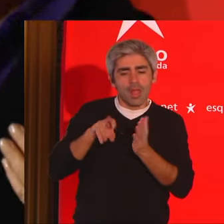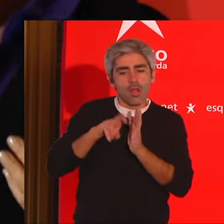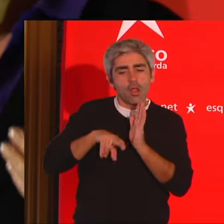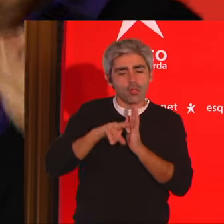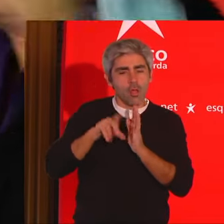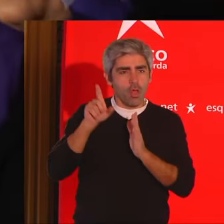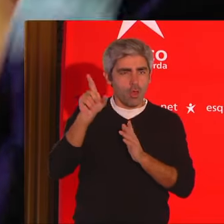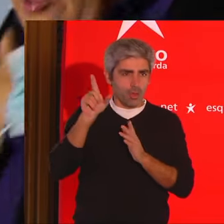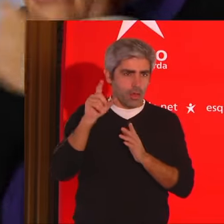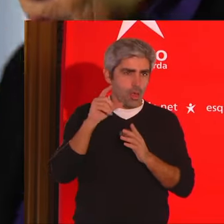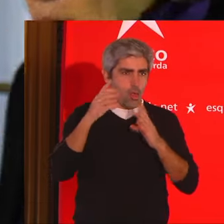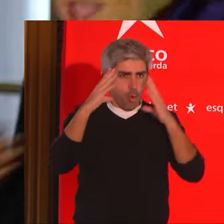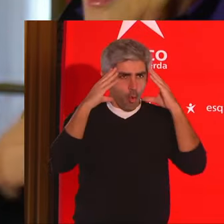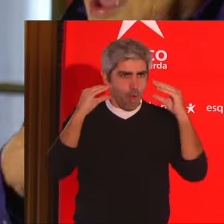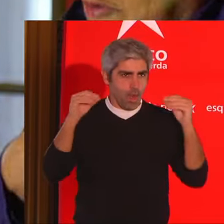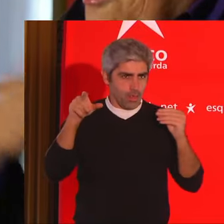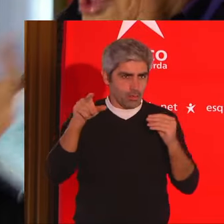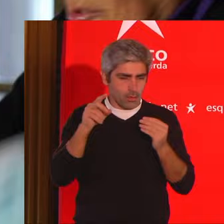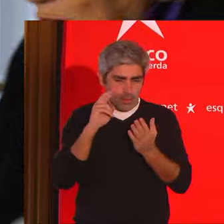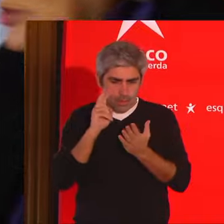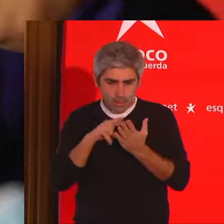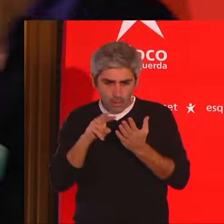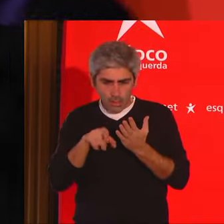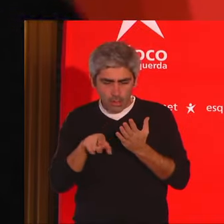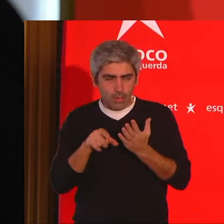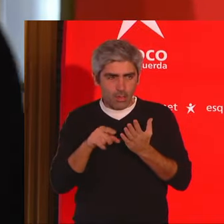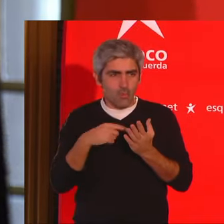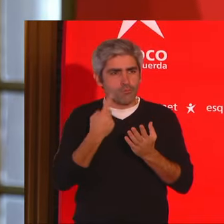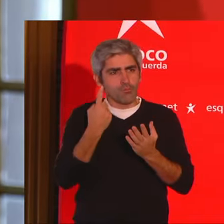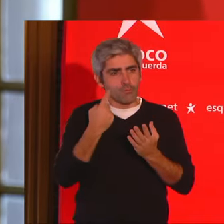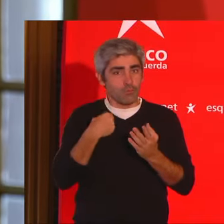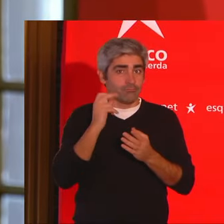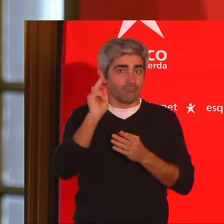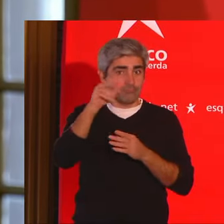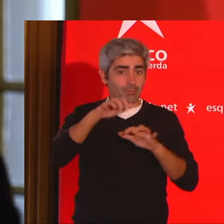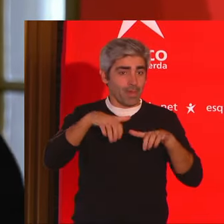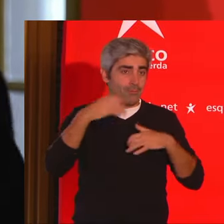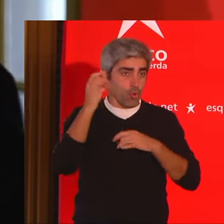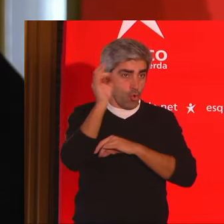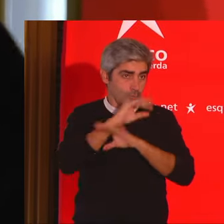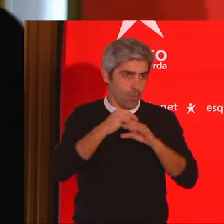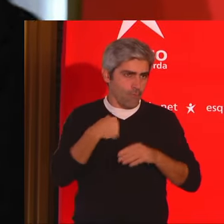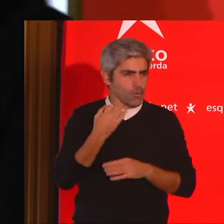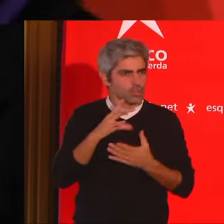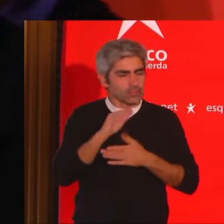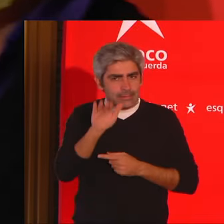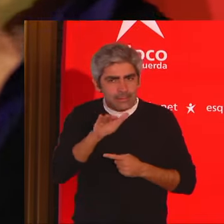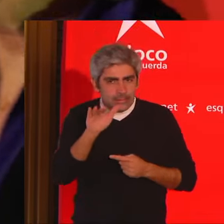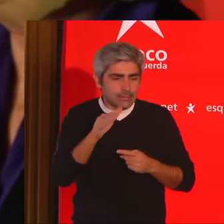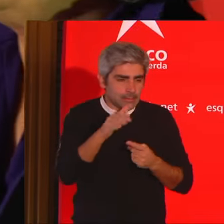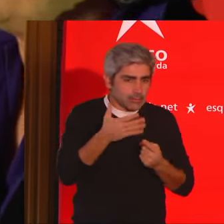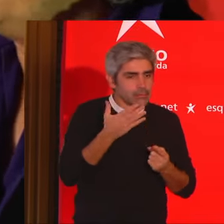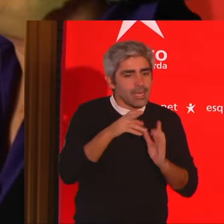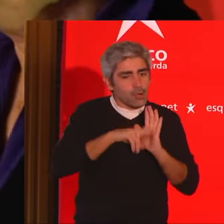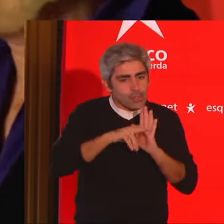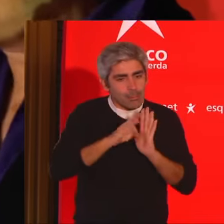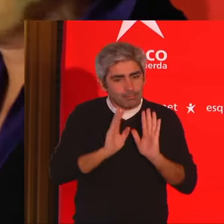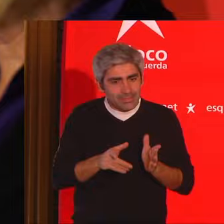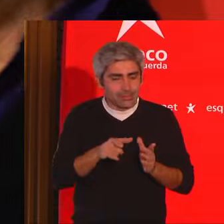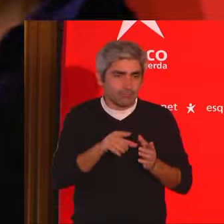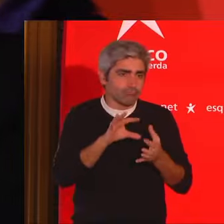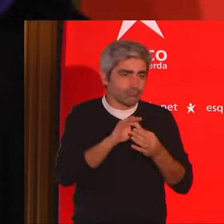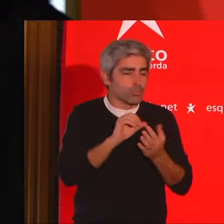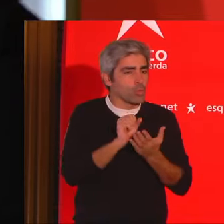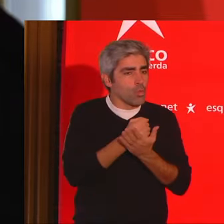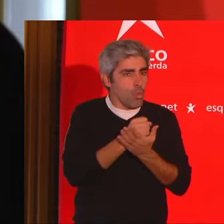Sophie Intveld e cora de vergonha. Eu fui uma das pessoas que no Parlamento Europeu andei ali a chatear, porque se fizesse um relatório sobre